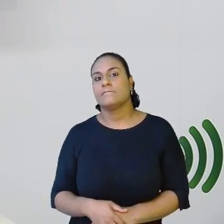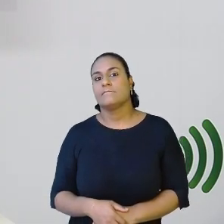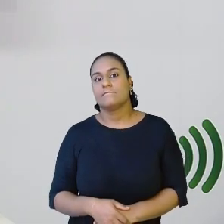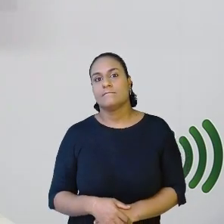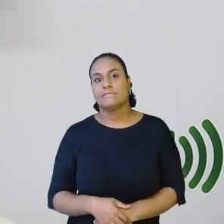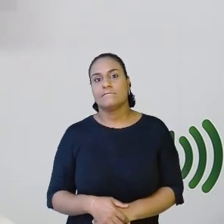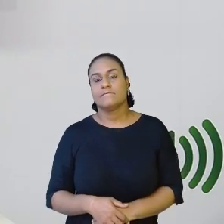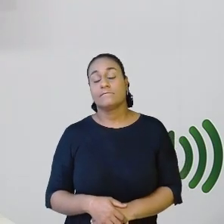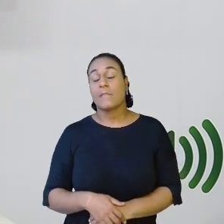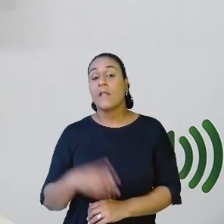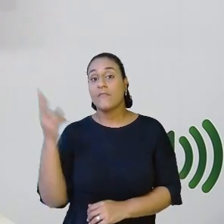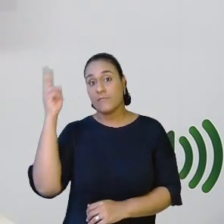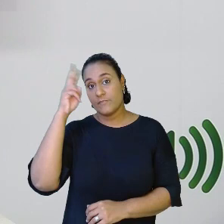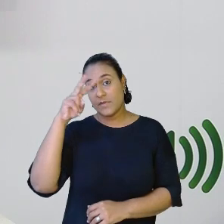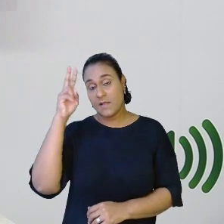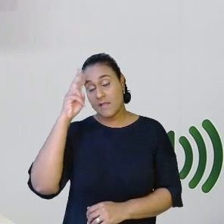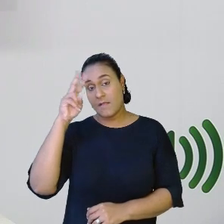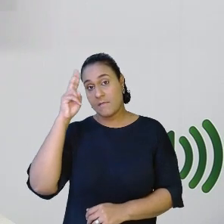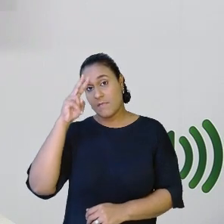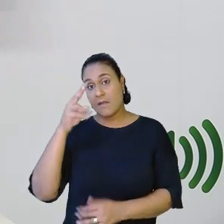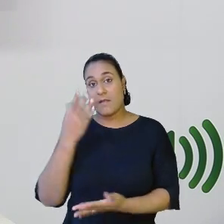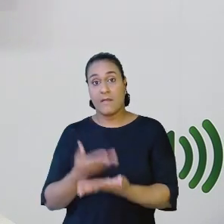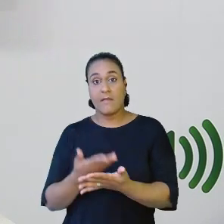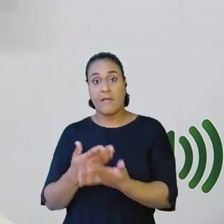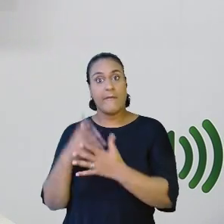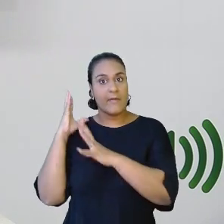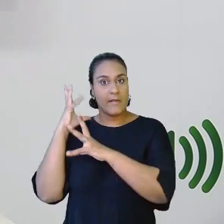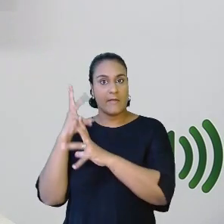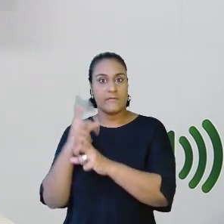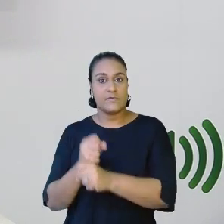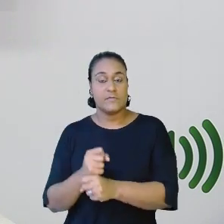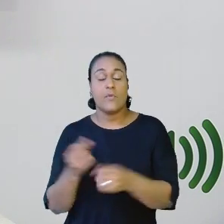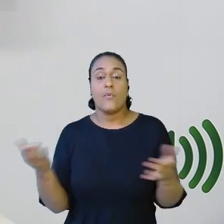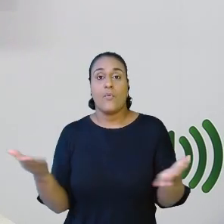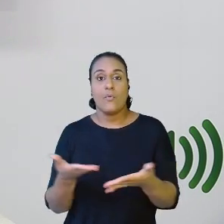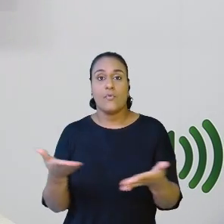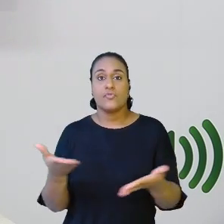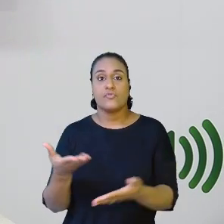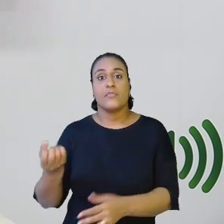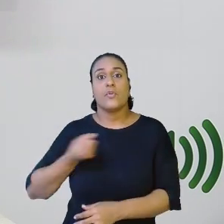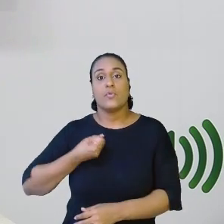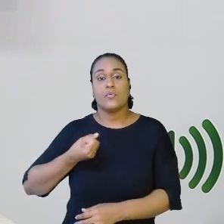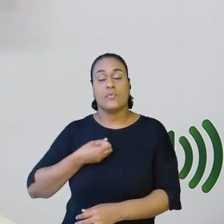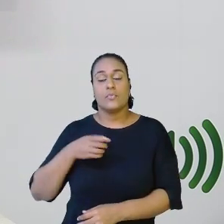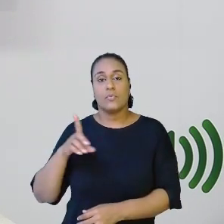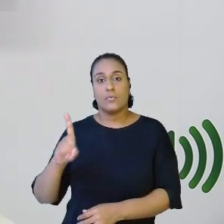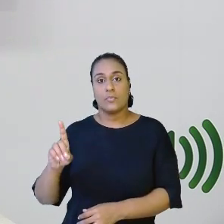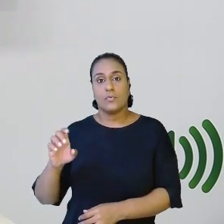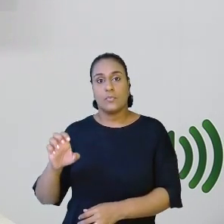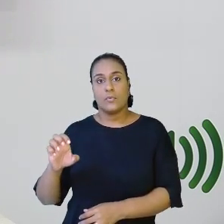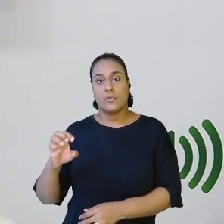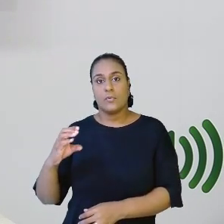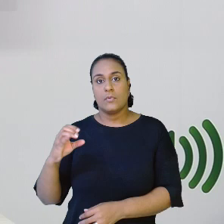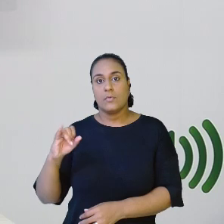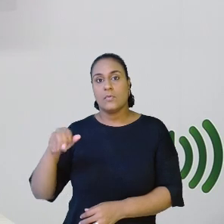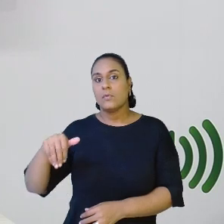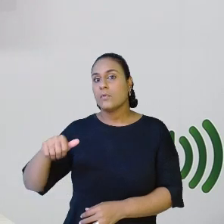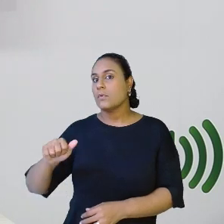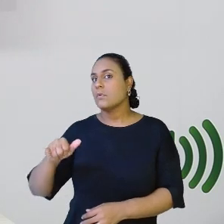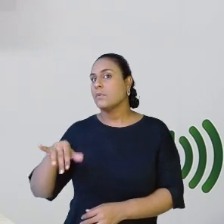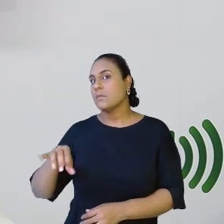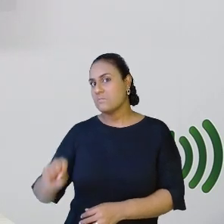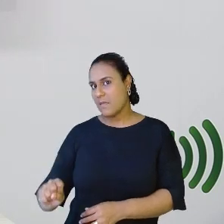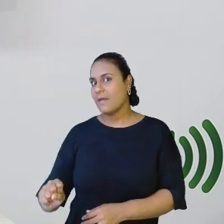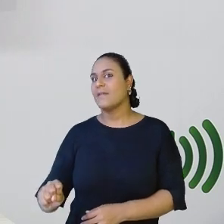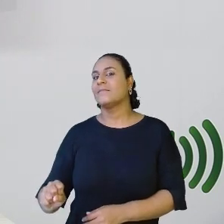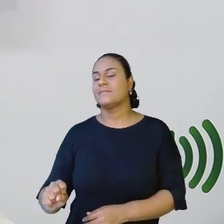aí, relembrando a nossa aula. Hoje nós trabalhamos com números decimais, isso